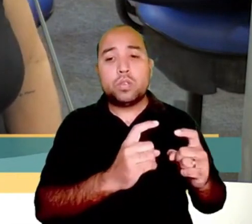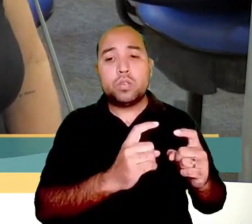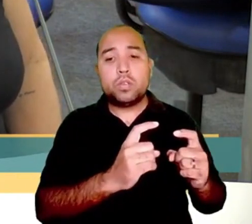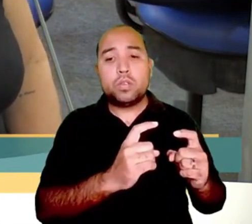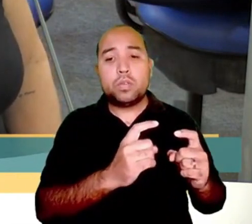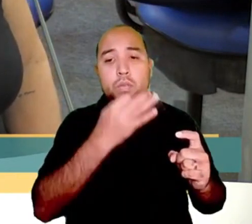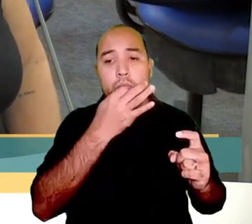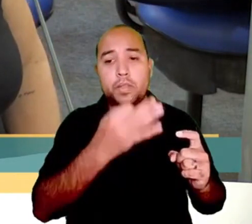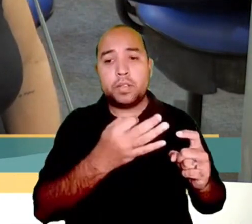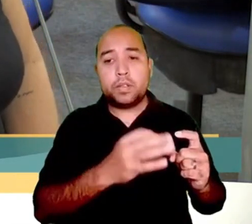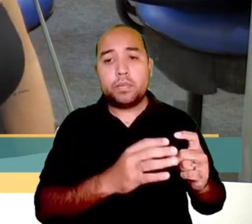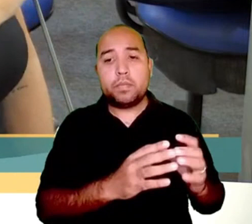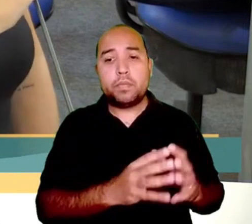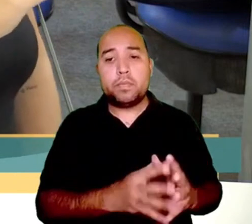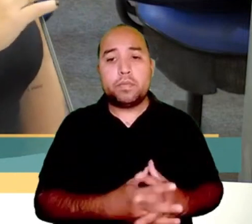parecer.